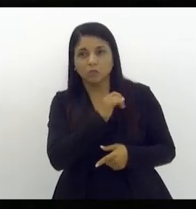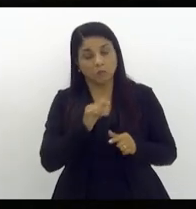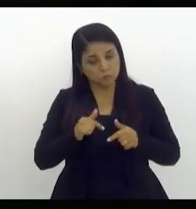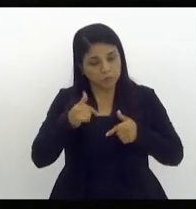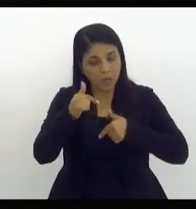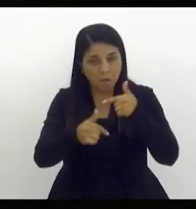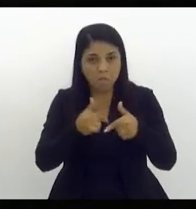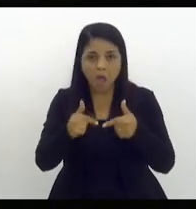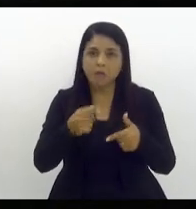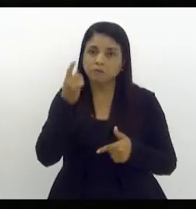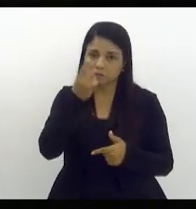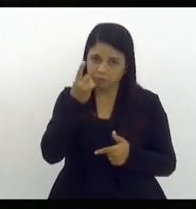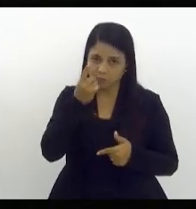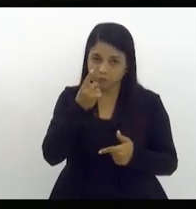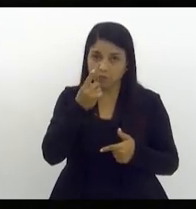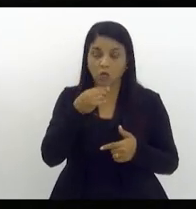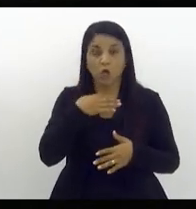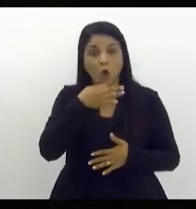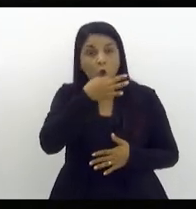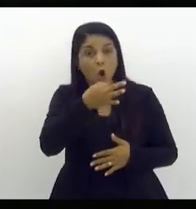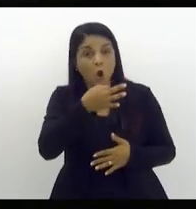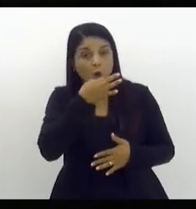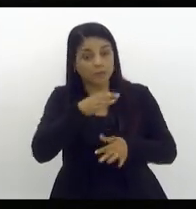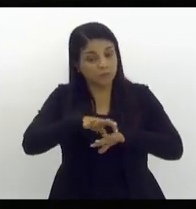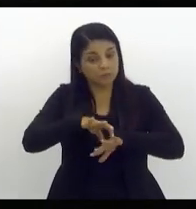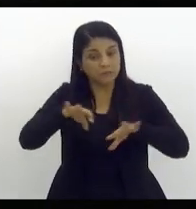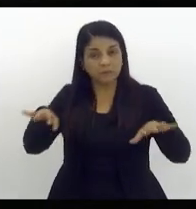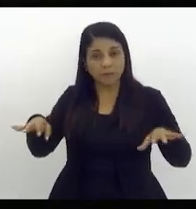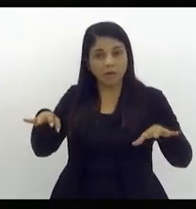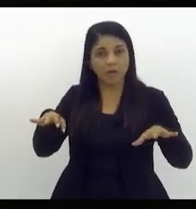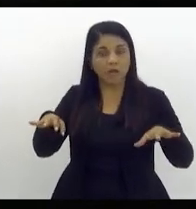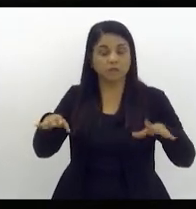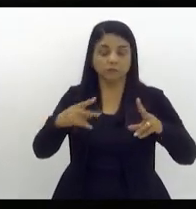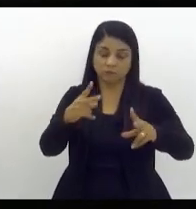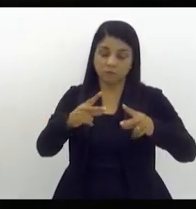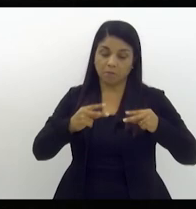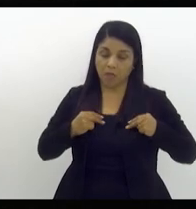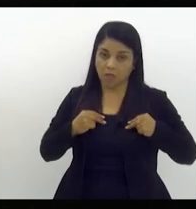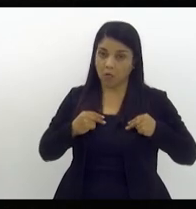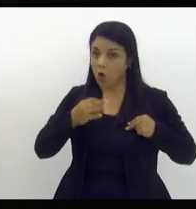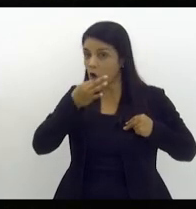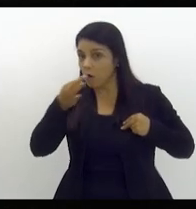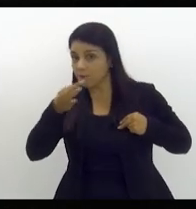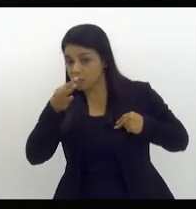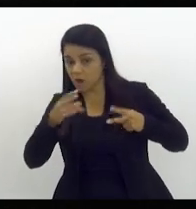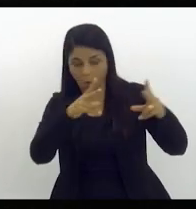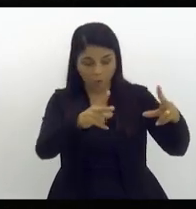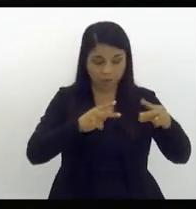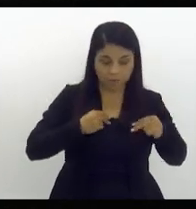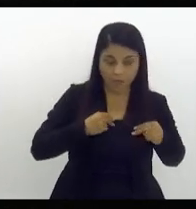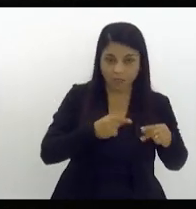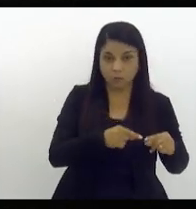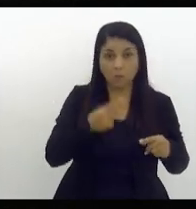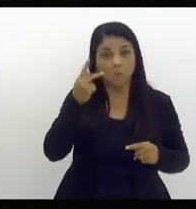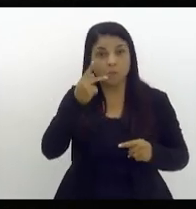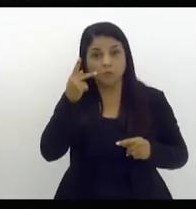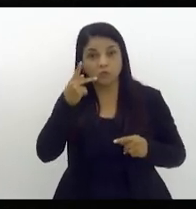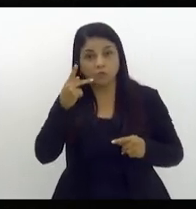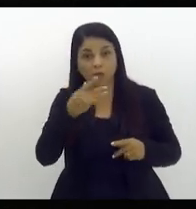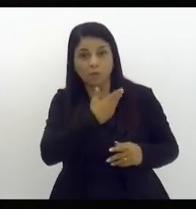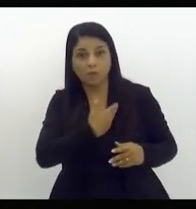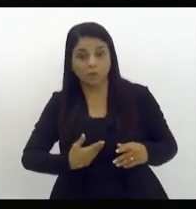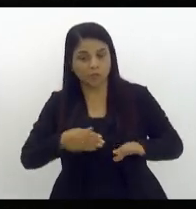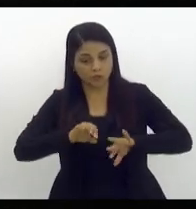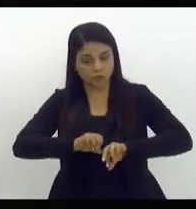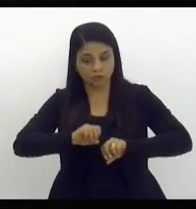exercício. Agora, opinião, a gente tem que separar o debate de mérito, opinião é opinião, e política pública é política pública. O nosso